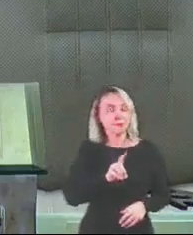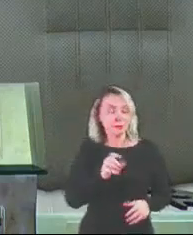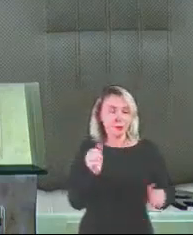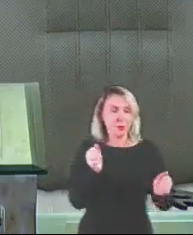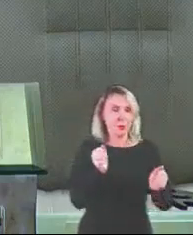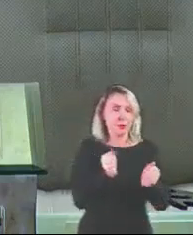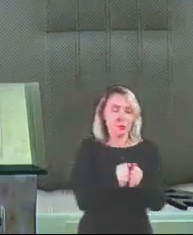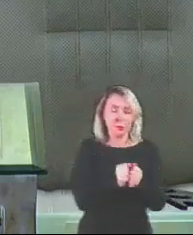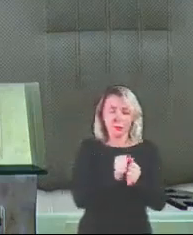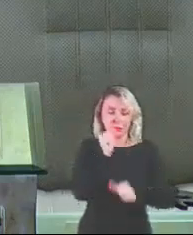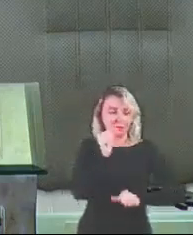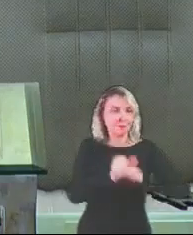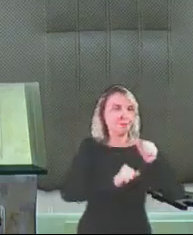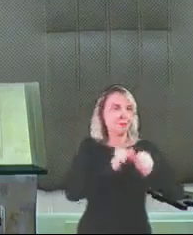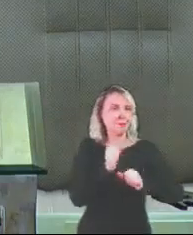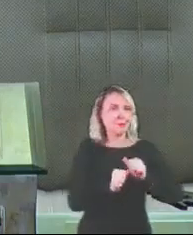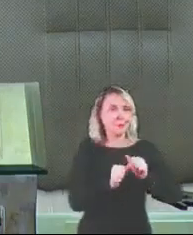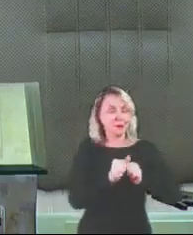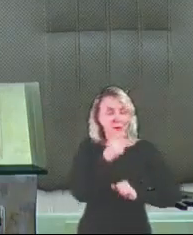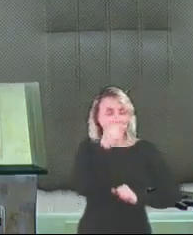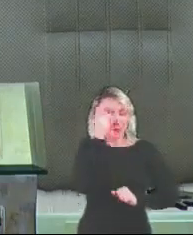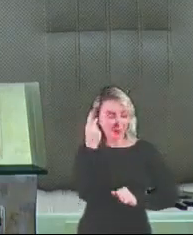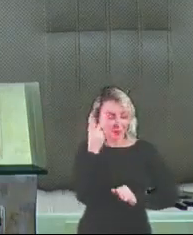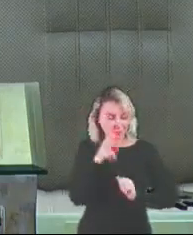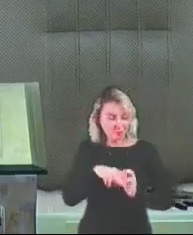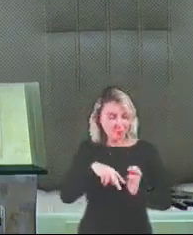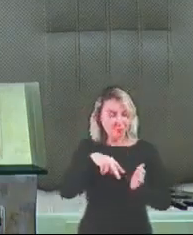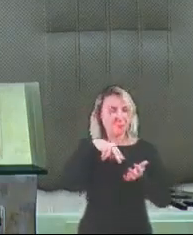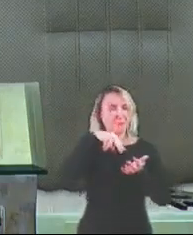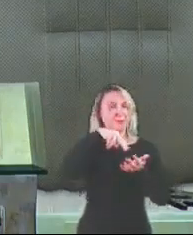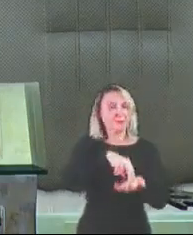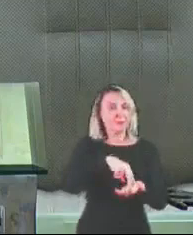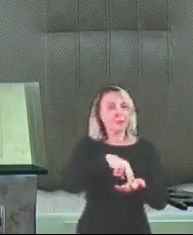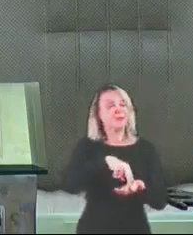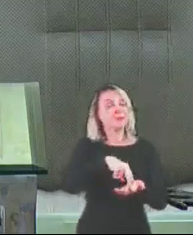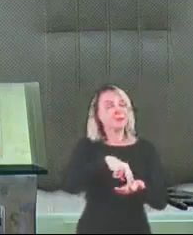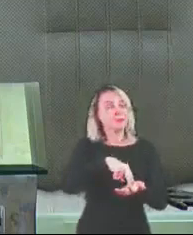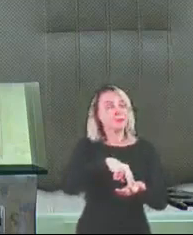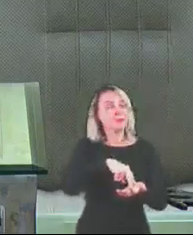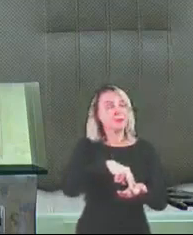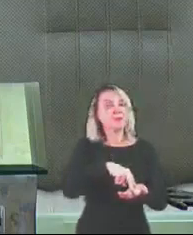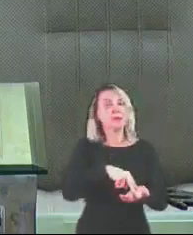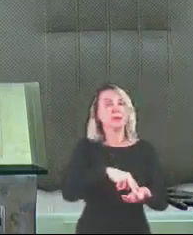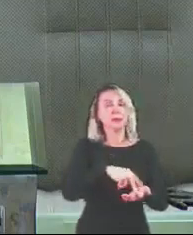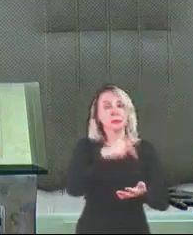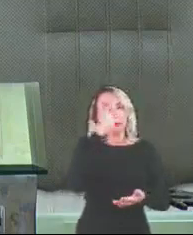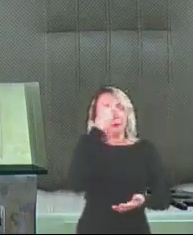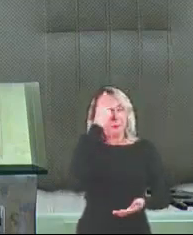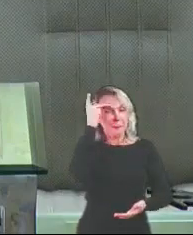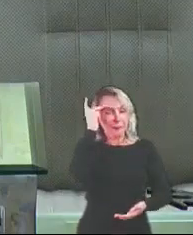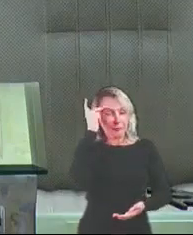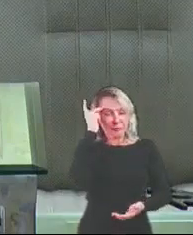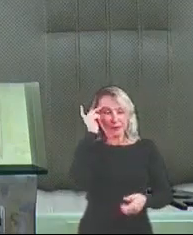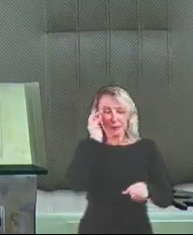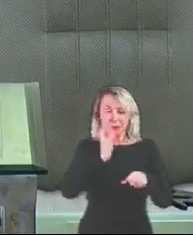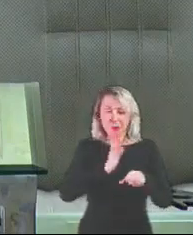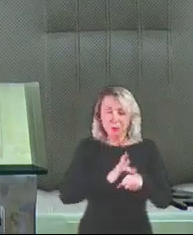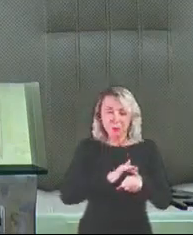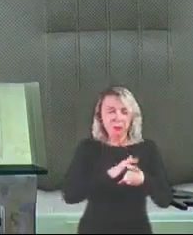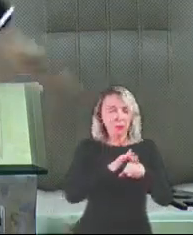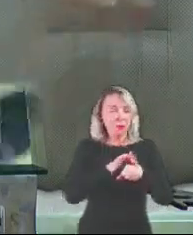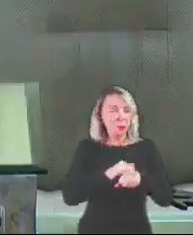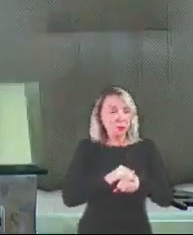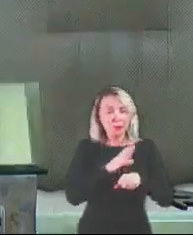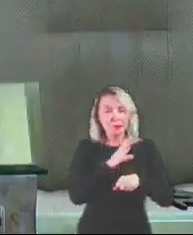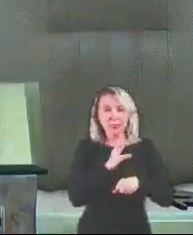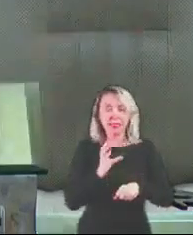as pessoas voltaram para glorificar o nome do Senhor. Pessoas que foram sentenciadas com doenças terminais, com câncer,